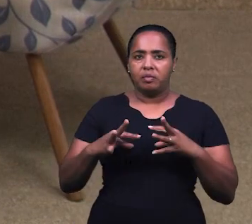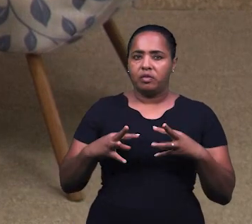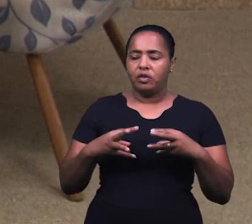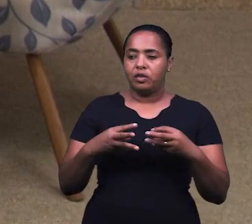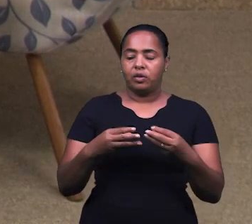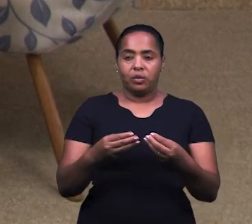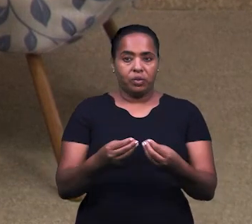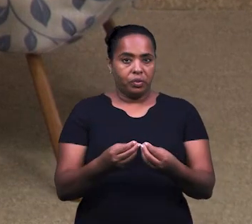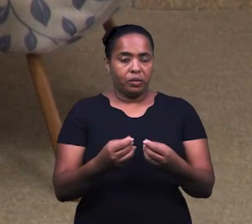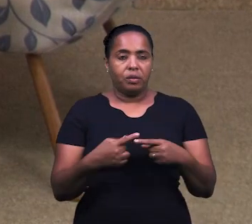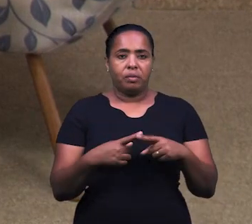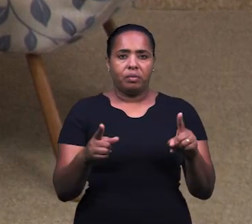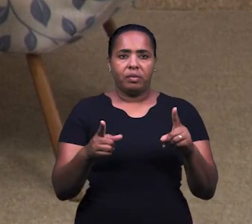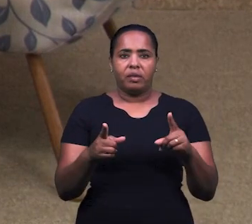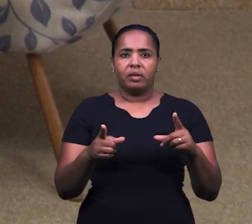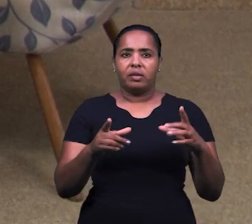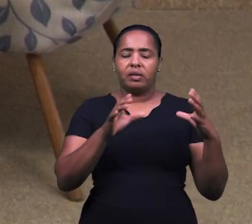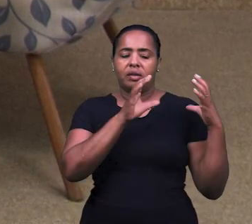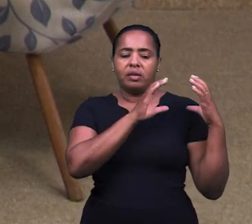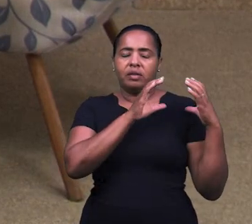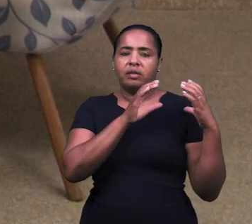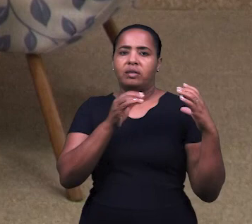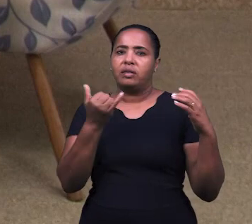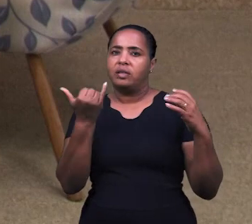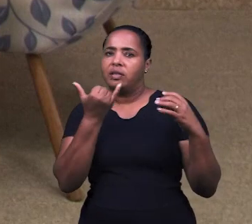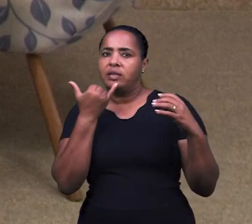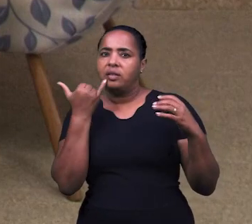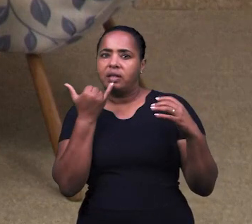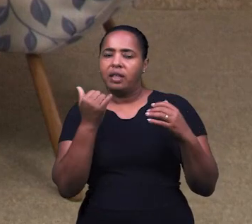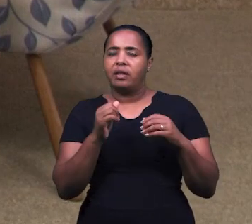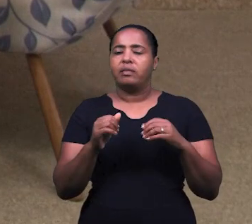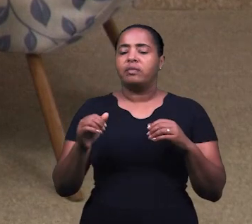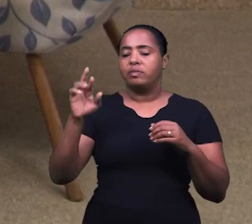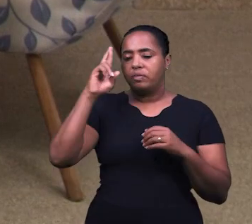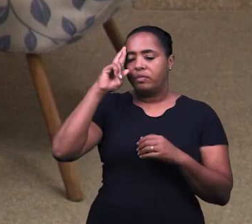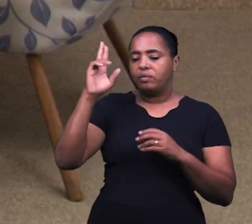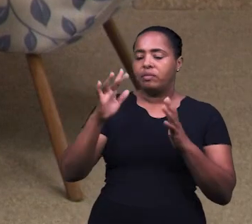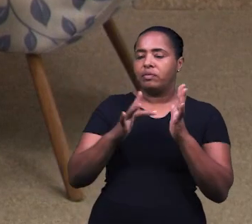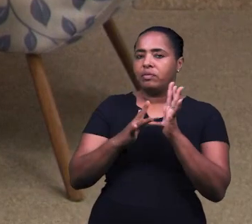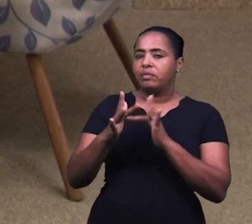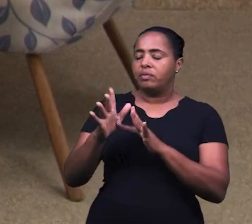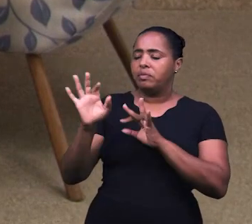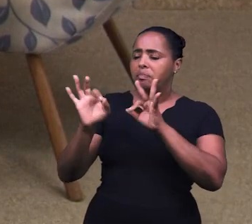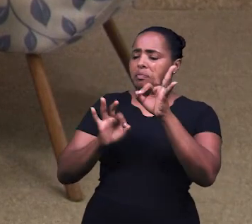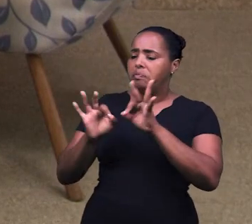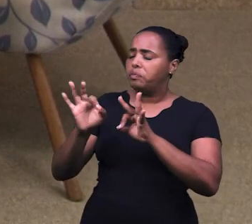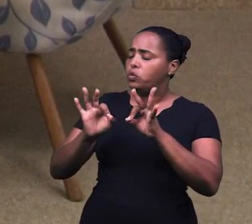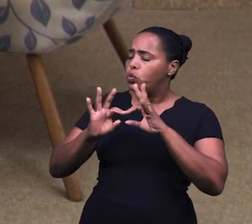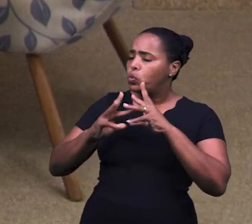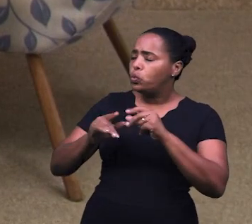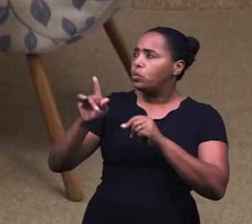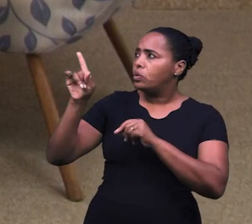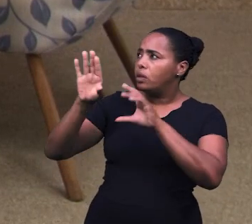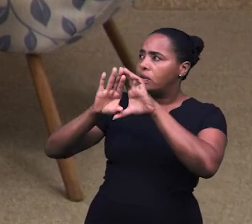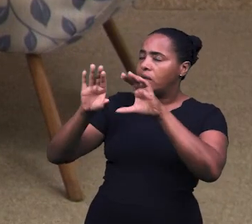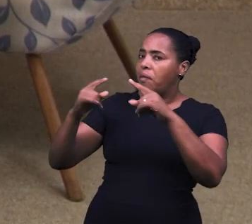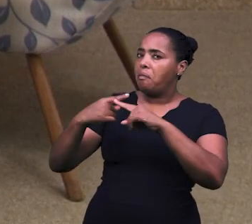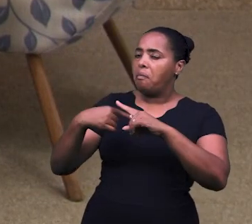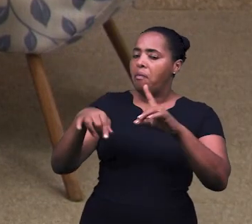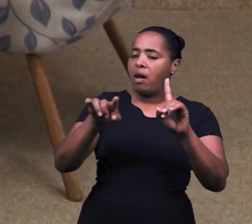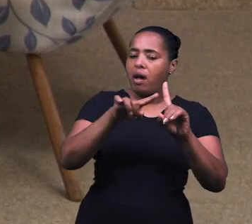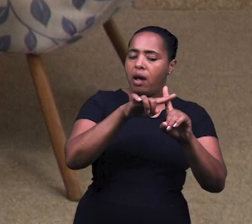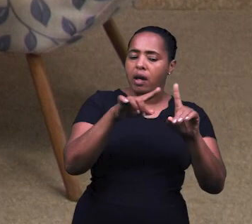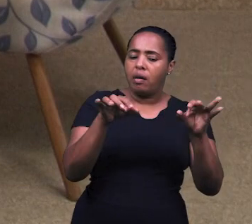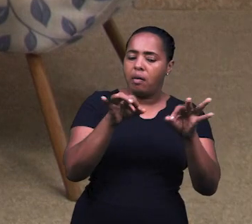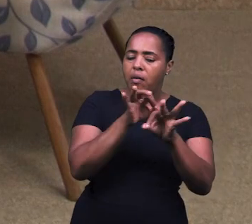tudo, mas quem carregou o lenho foi Isaac. O Senhor nosso Deus, na eternidade, ele preparou todas as coisas, mas